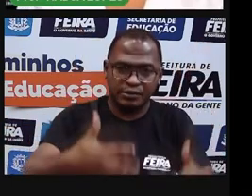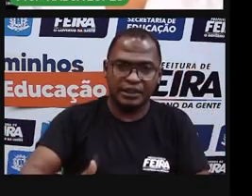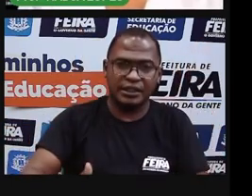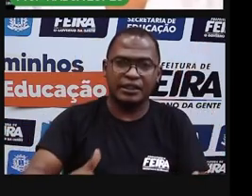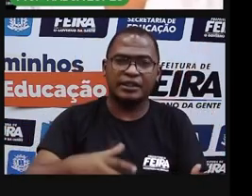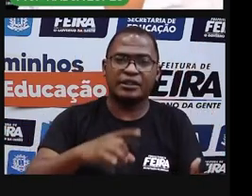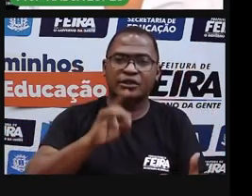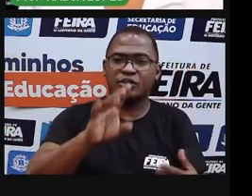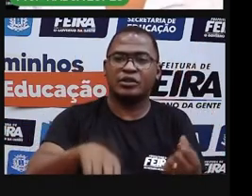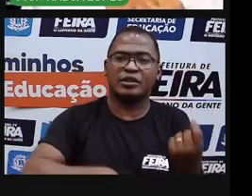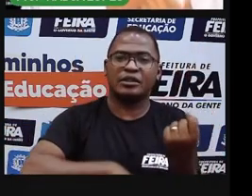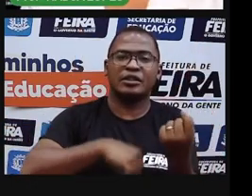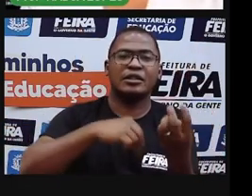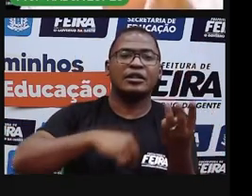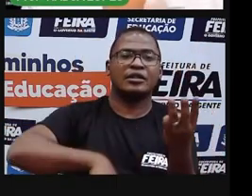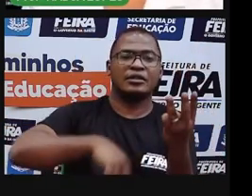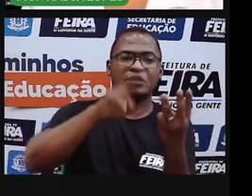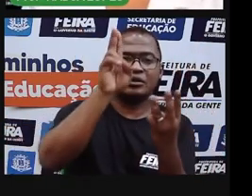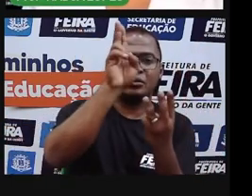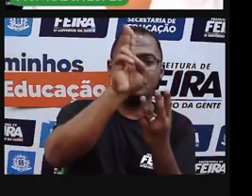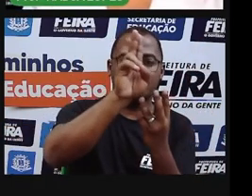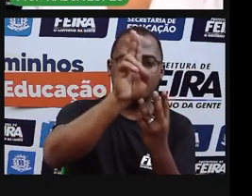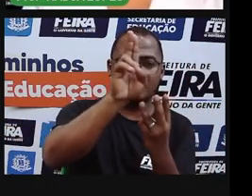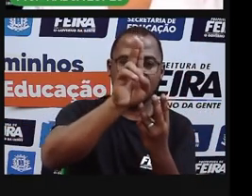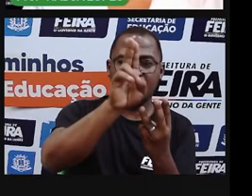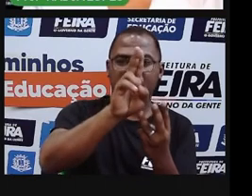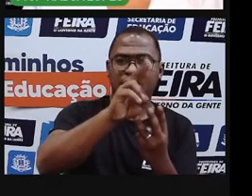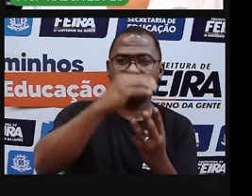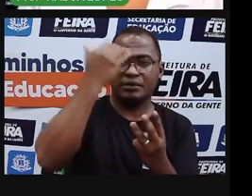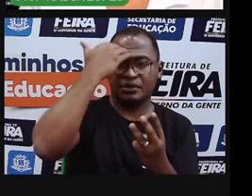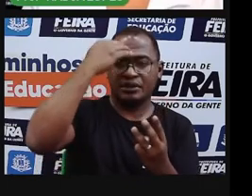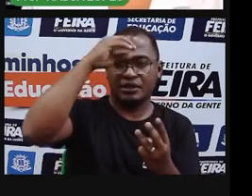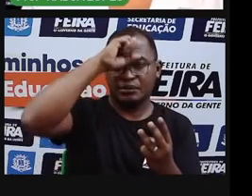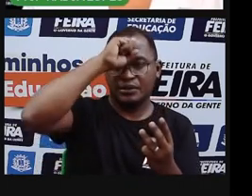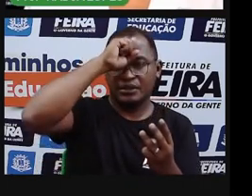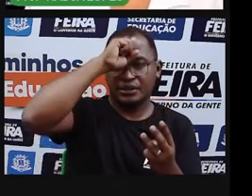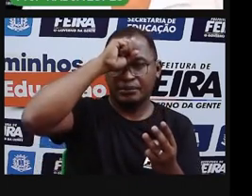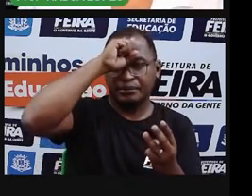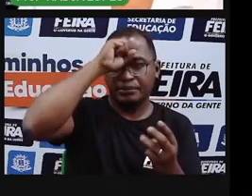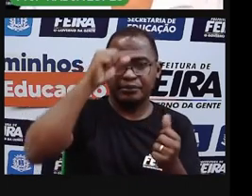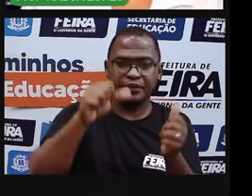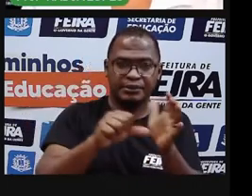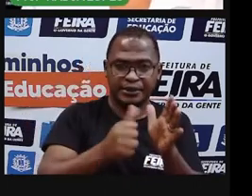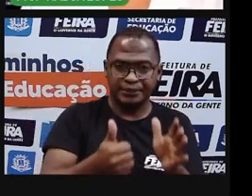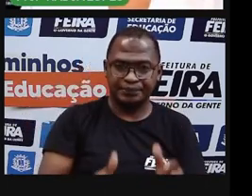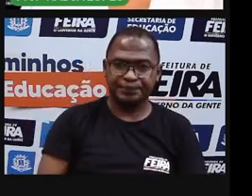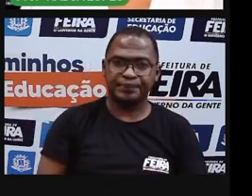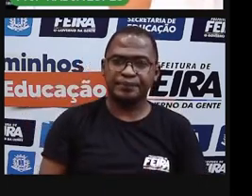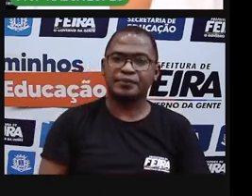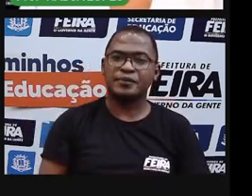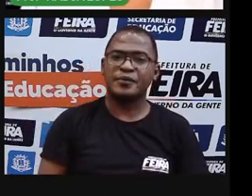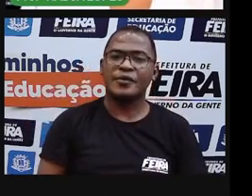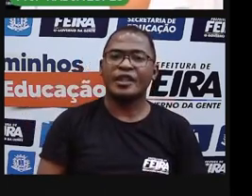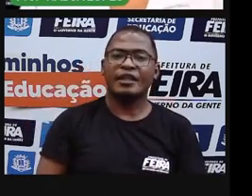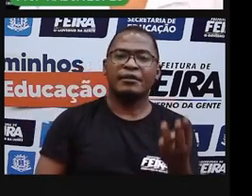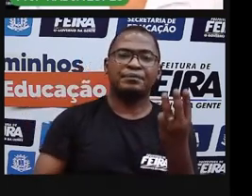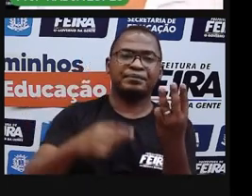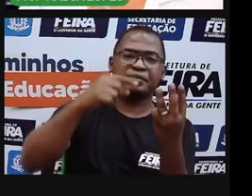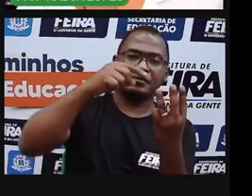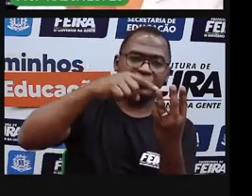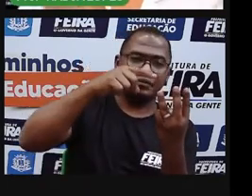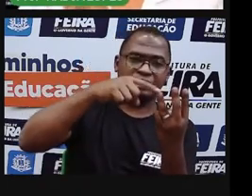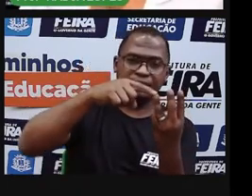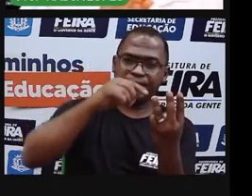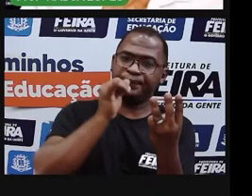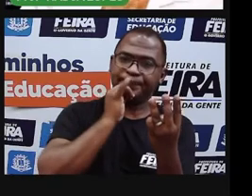vocês a fase das meninas que é mais simples e mais fácil de compreender também olha só na casa das unidades da gente ver